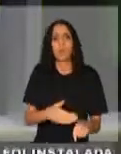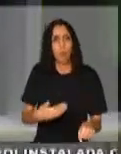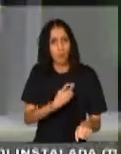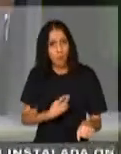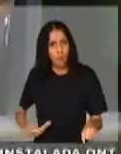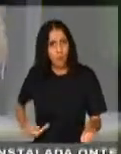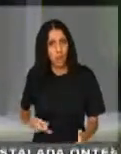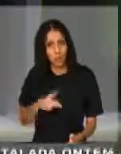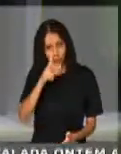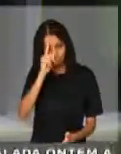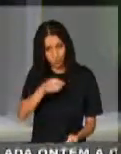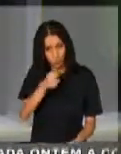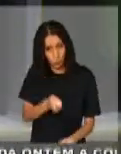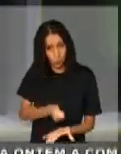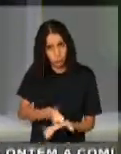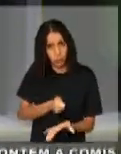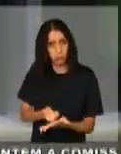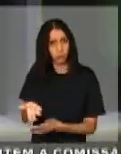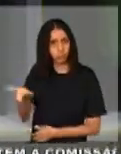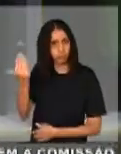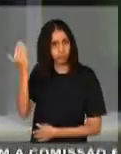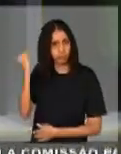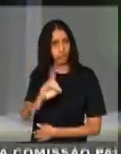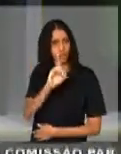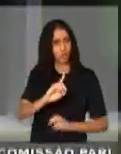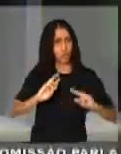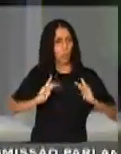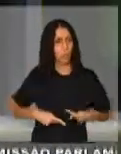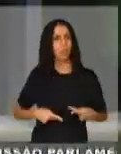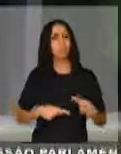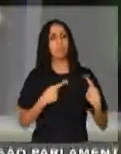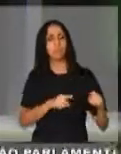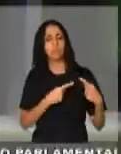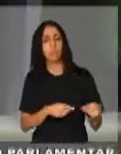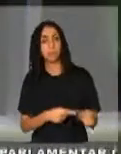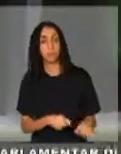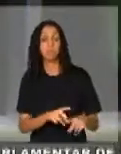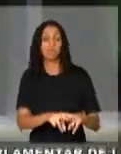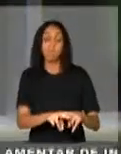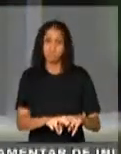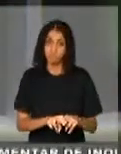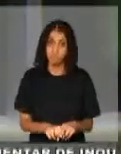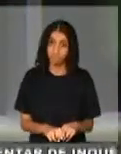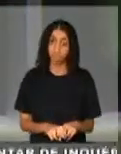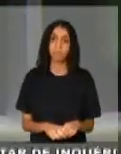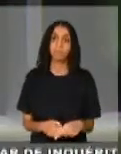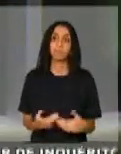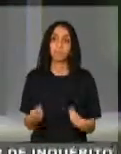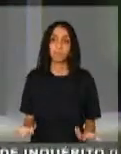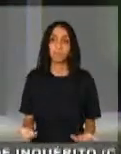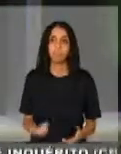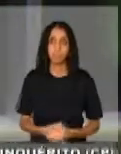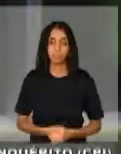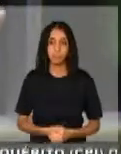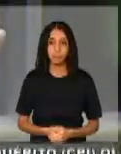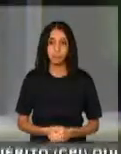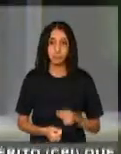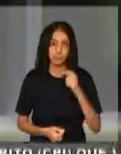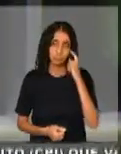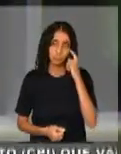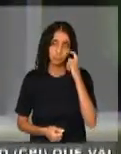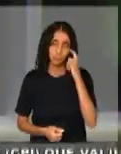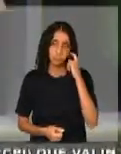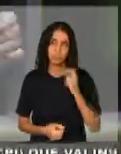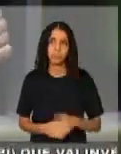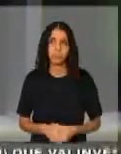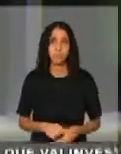praticou todo tipo de violação aos direitos humanos, e é por isso que, muito bem, eu invoco aqui uma